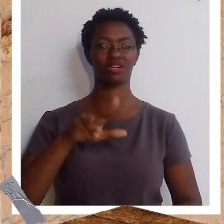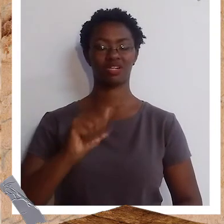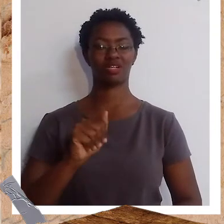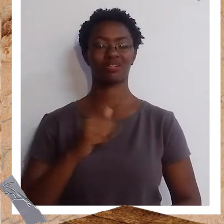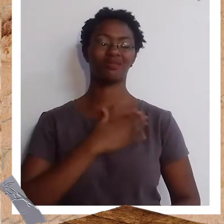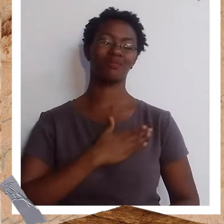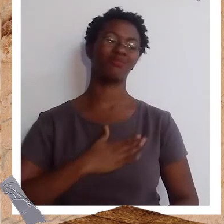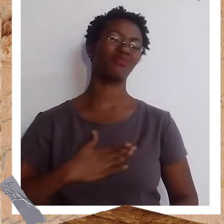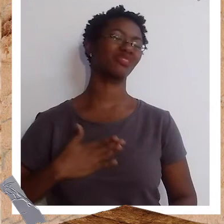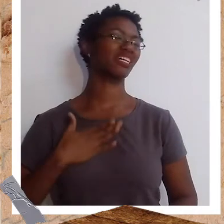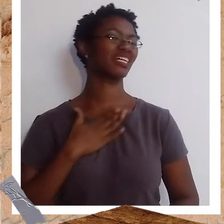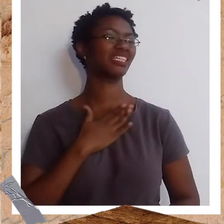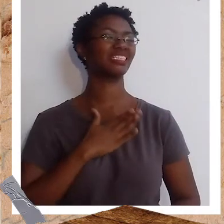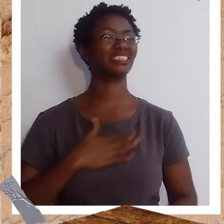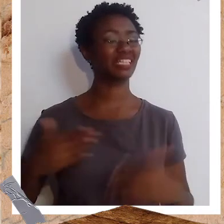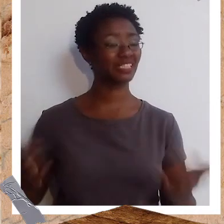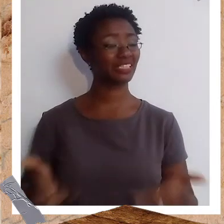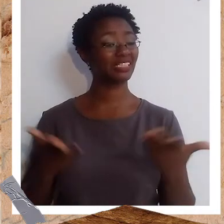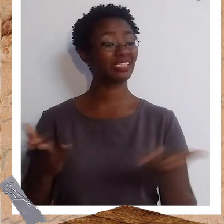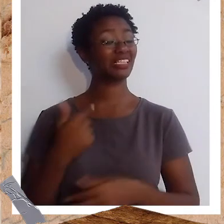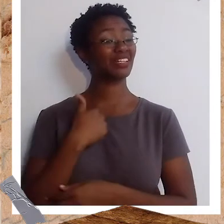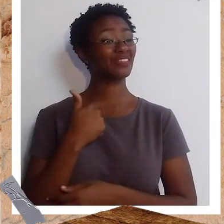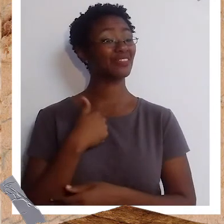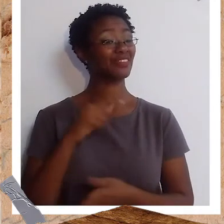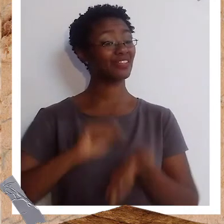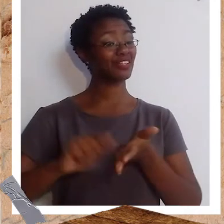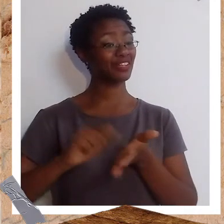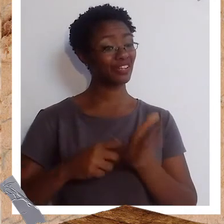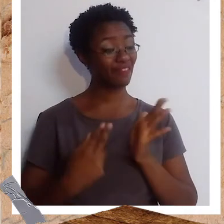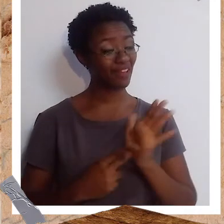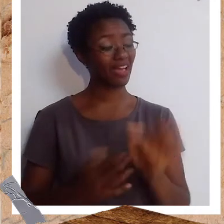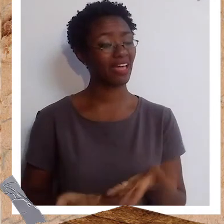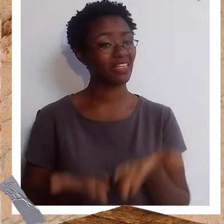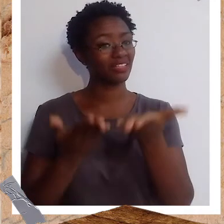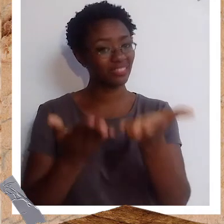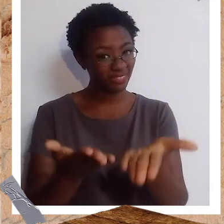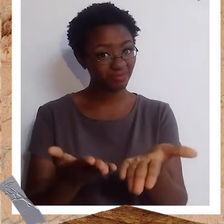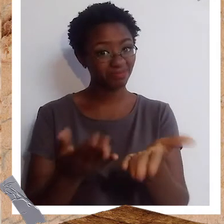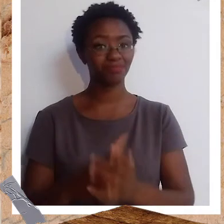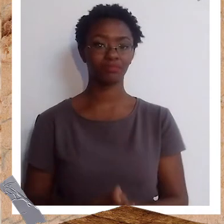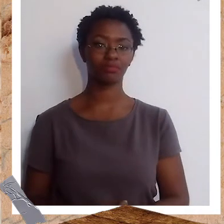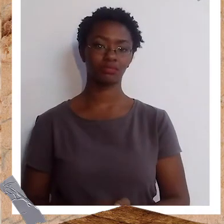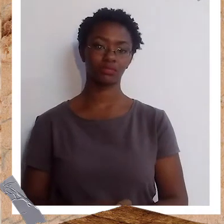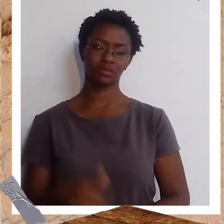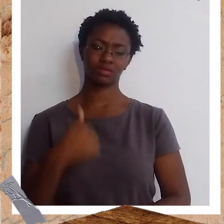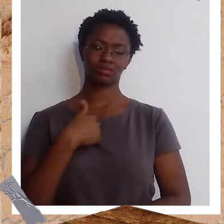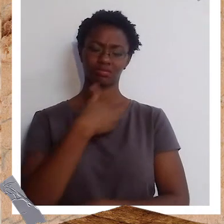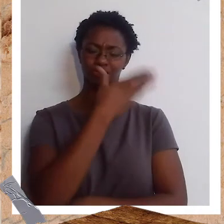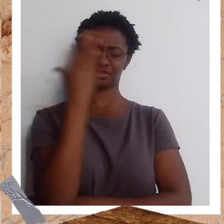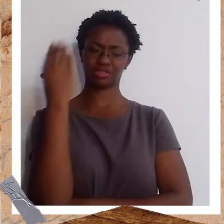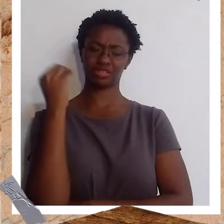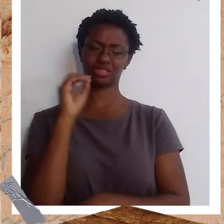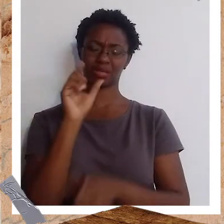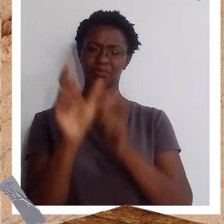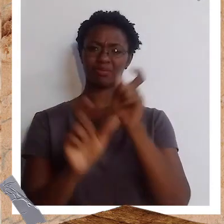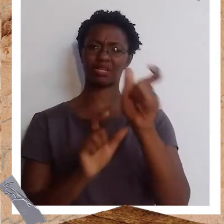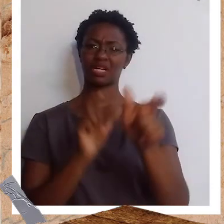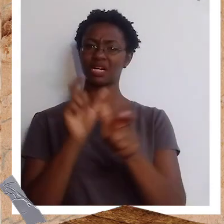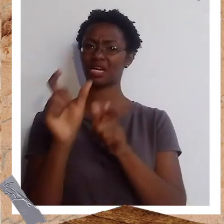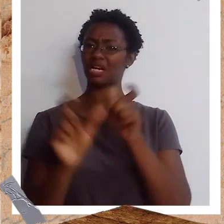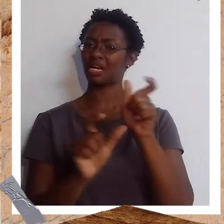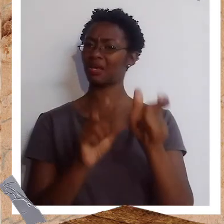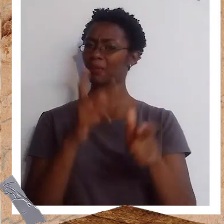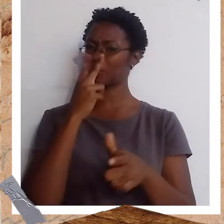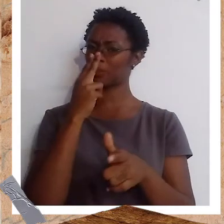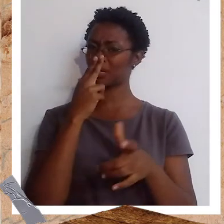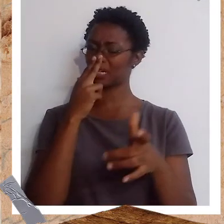enorme quando me incentivaram a te escrever. Por um momento, havia me esquecido de como as palavras atravessam tempos